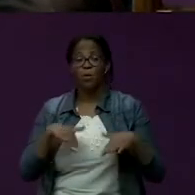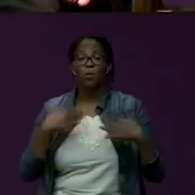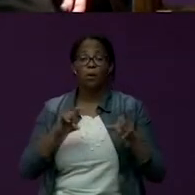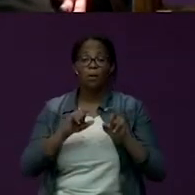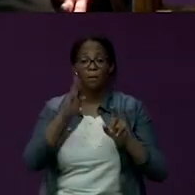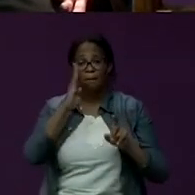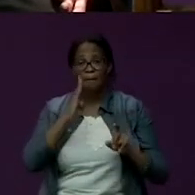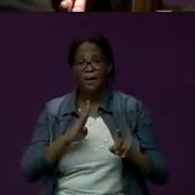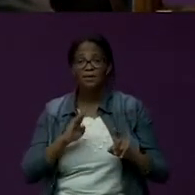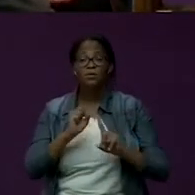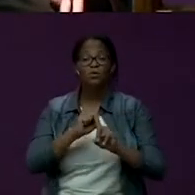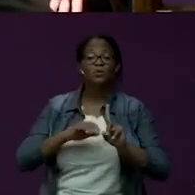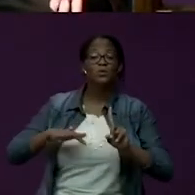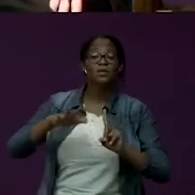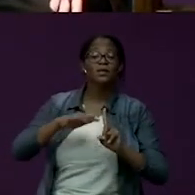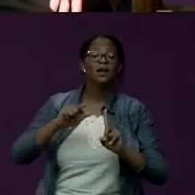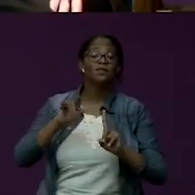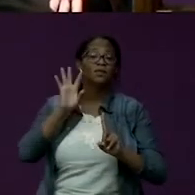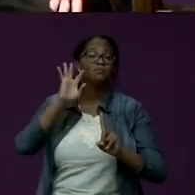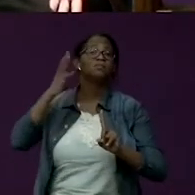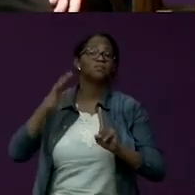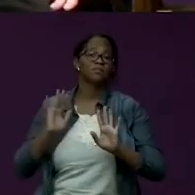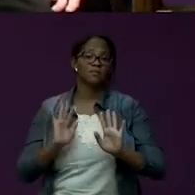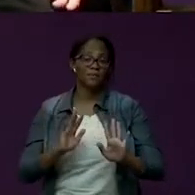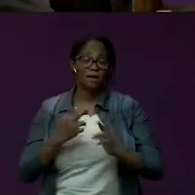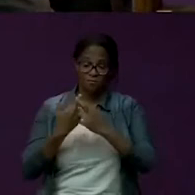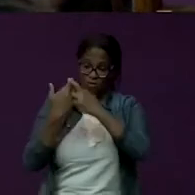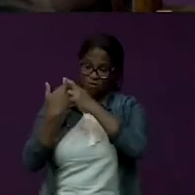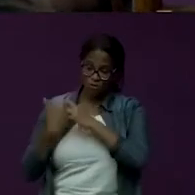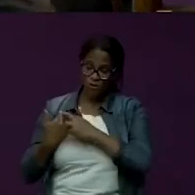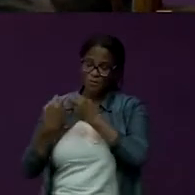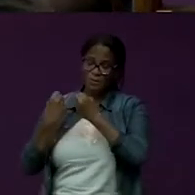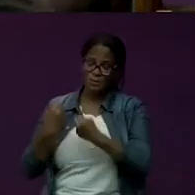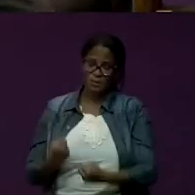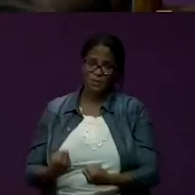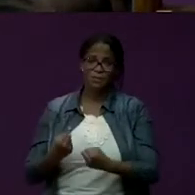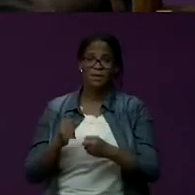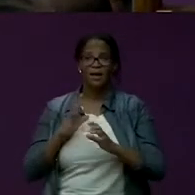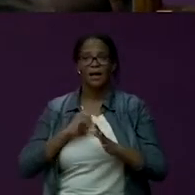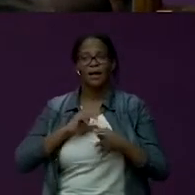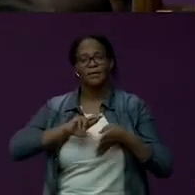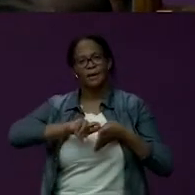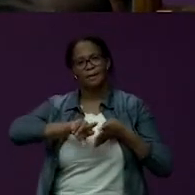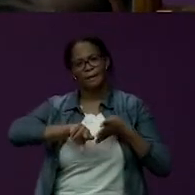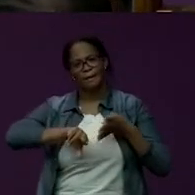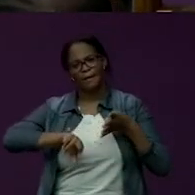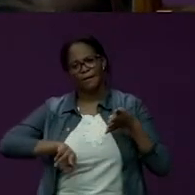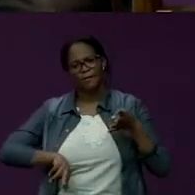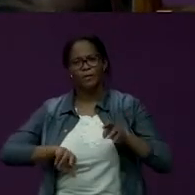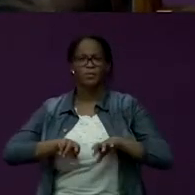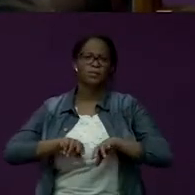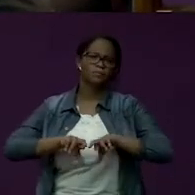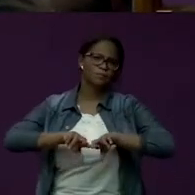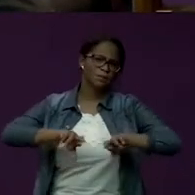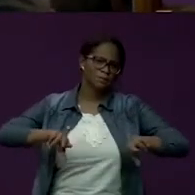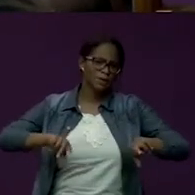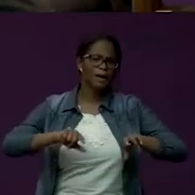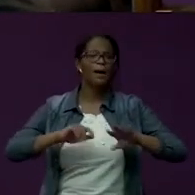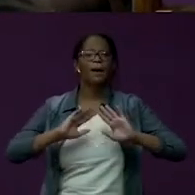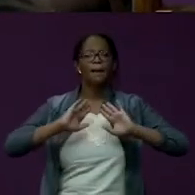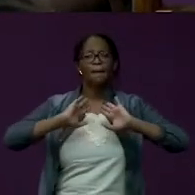vai ter, a sociedade vai ter. Então, é uma responsabilidade enorme. Então, acho que a gente tem mil questões, diferenças,